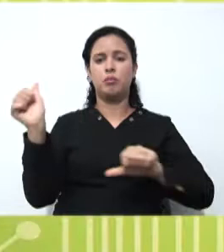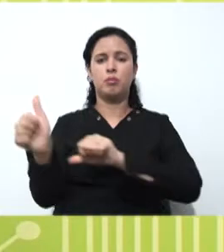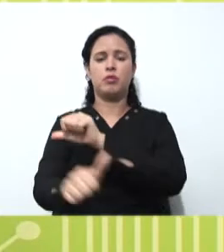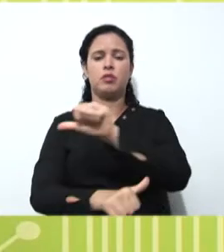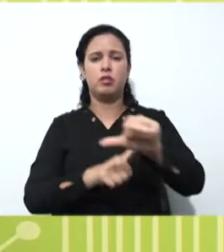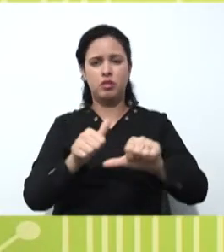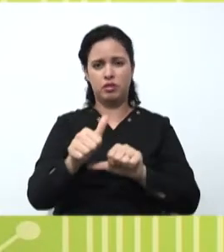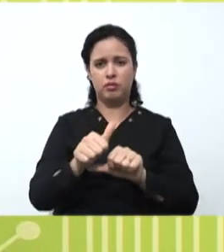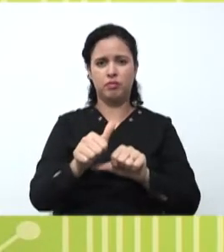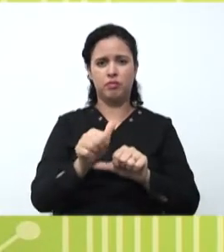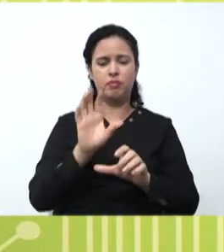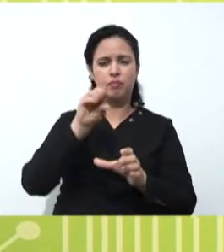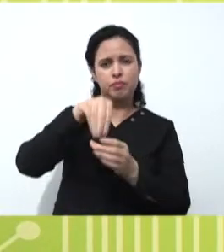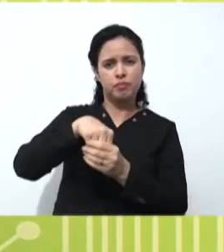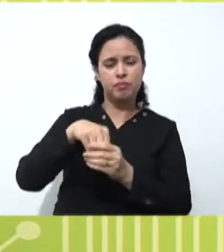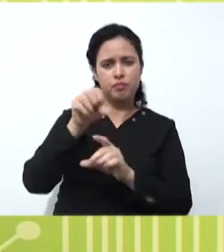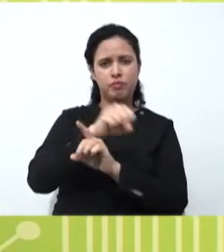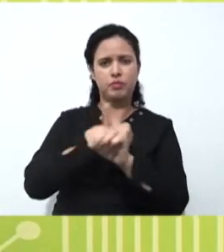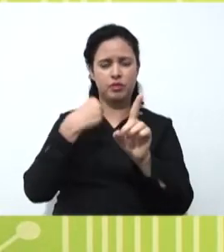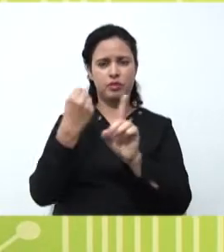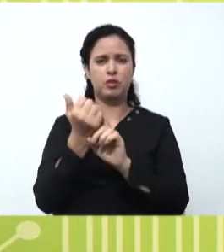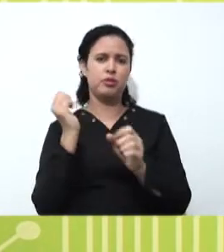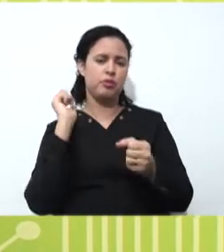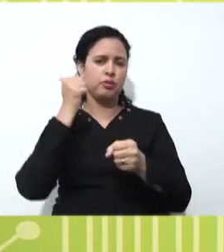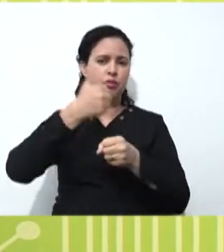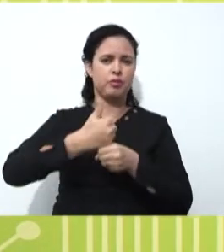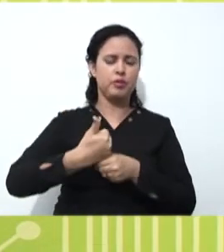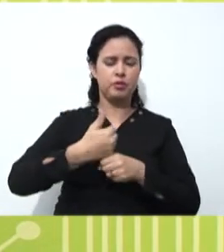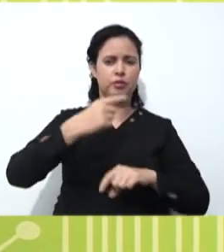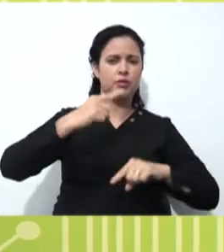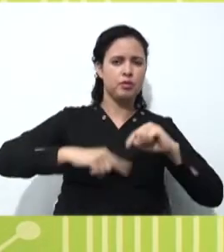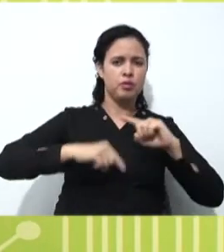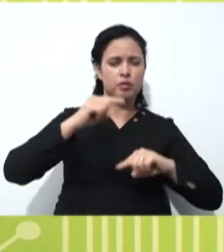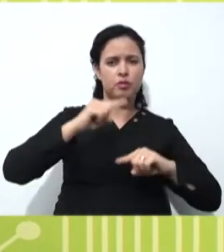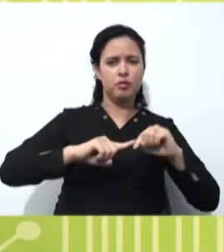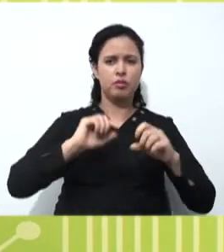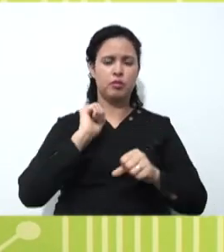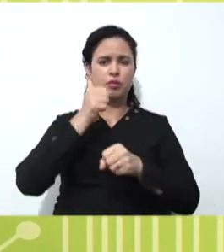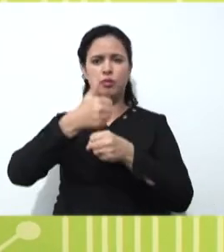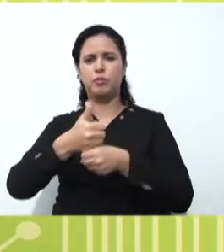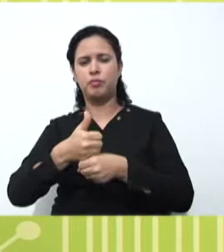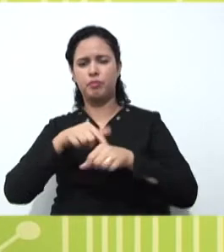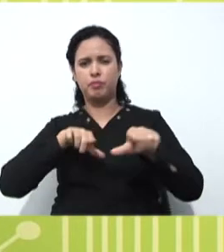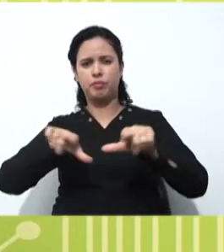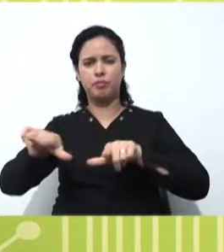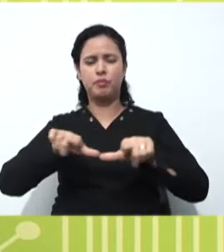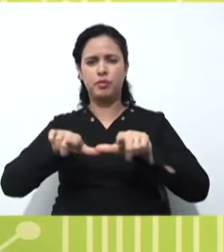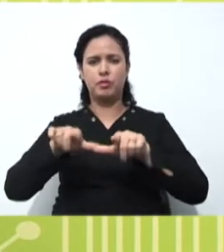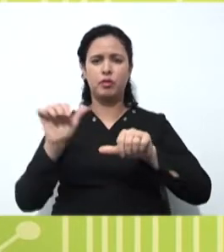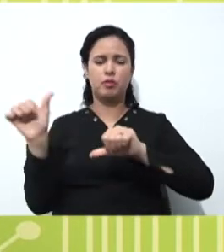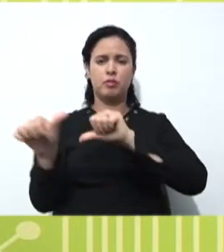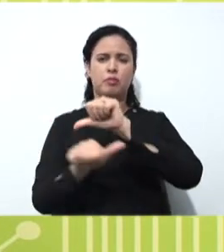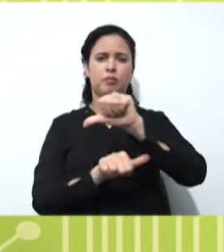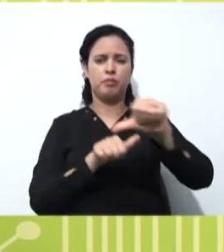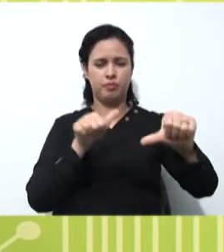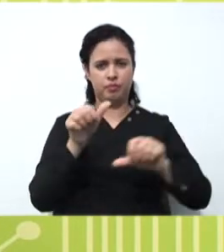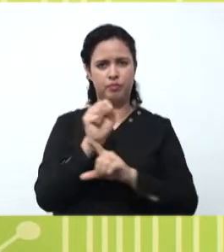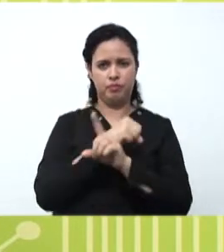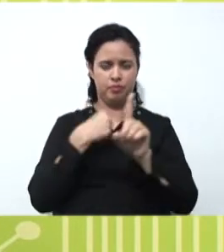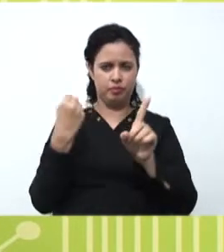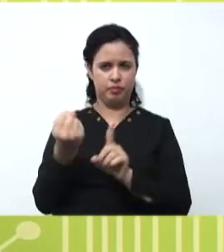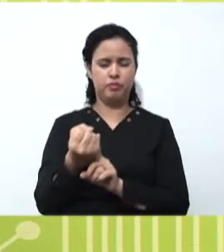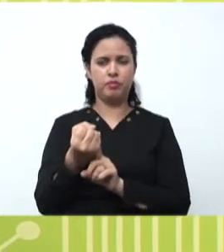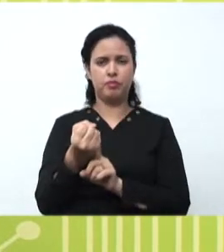na sociedade, substituir produtos e serviços que estão e vai mudar, transformar a